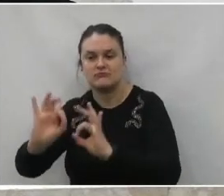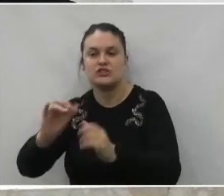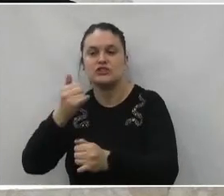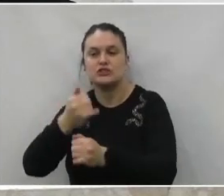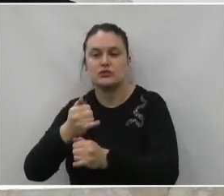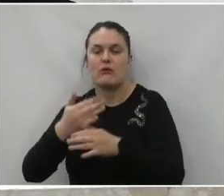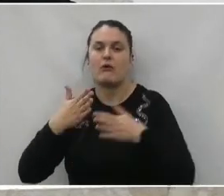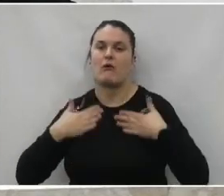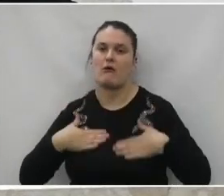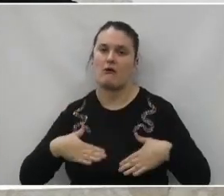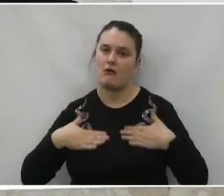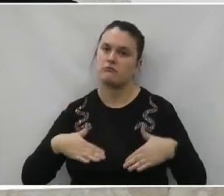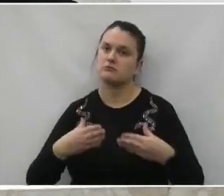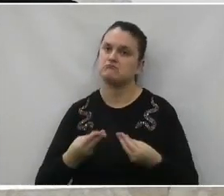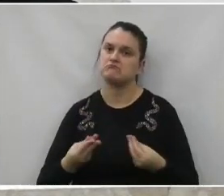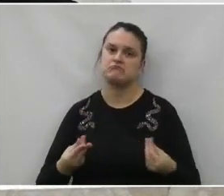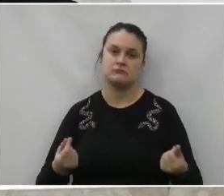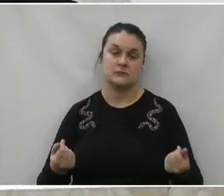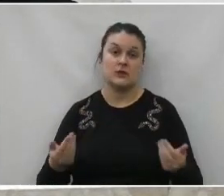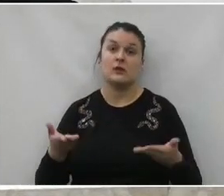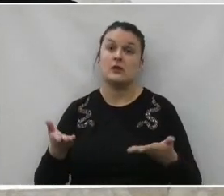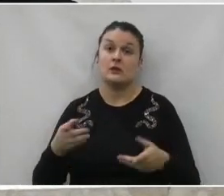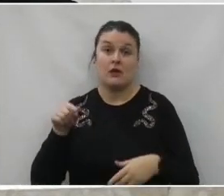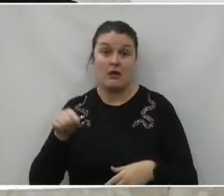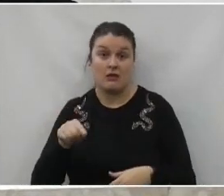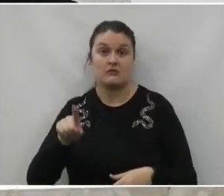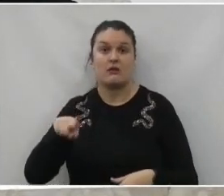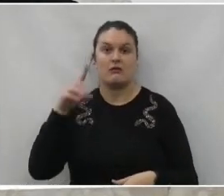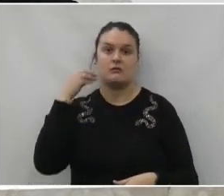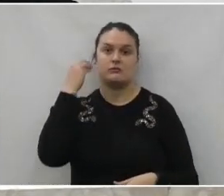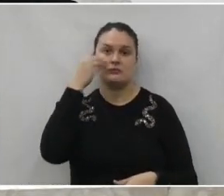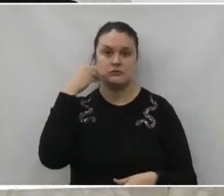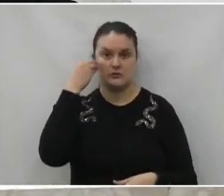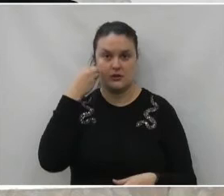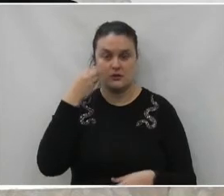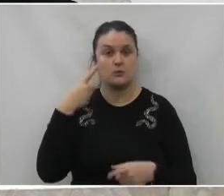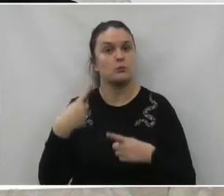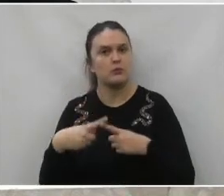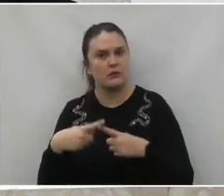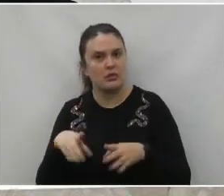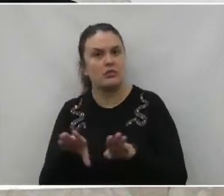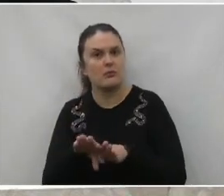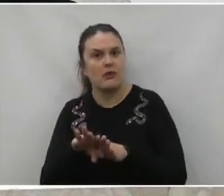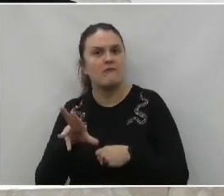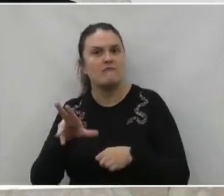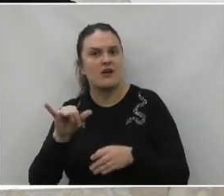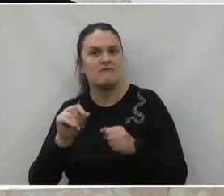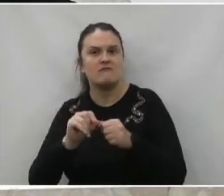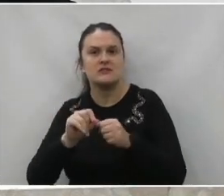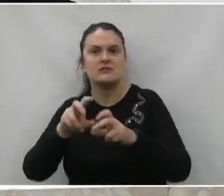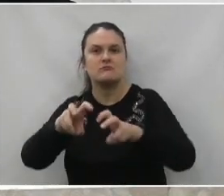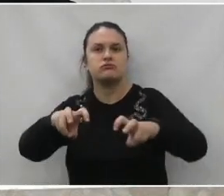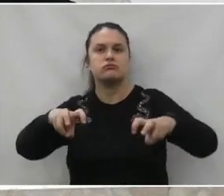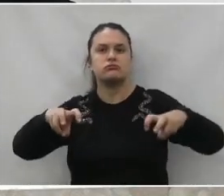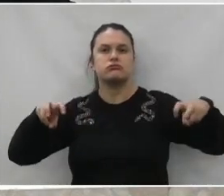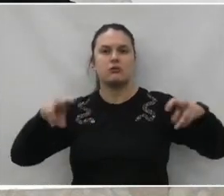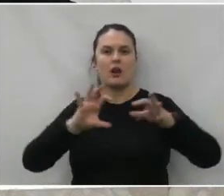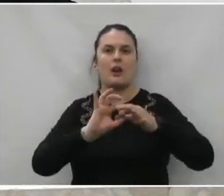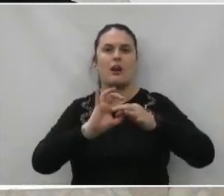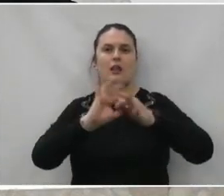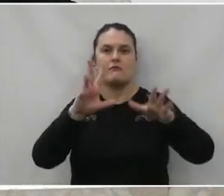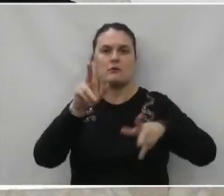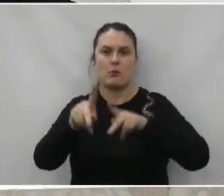e tranquilidade. Essa é uma oportunidade, pois também será realizada audiências públicas, assim que